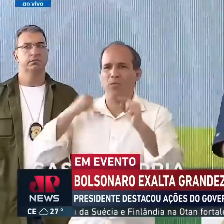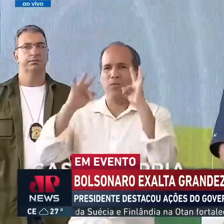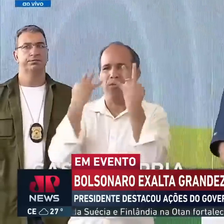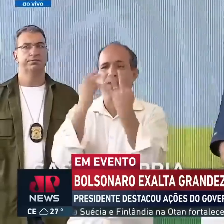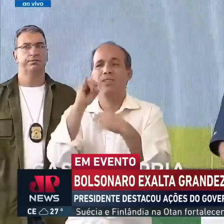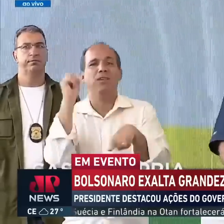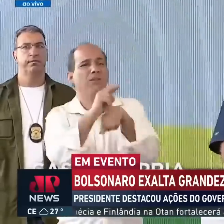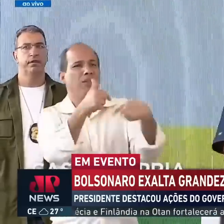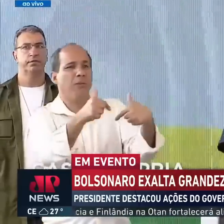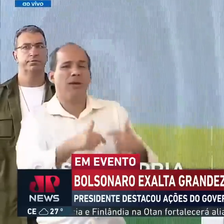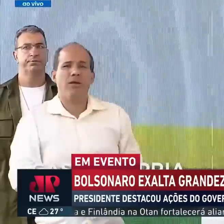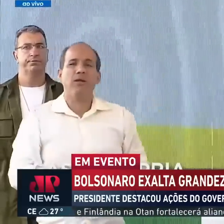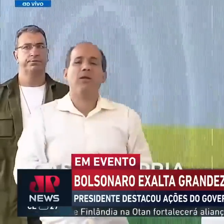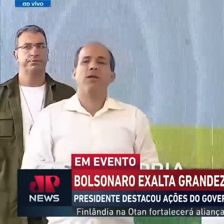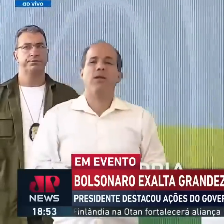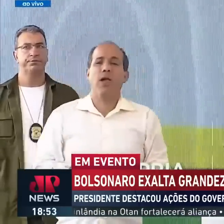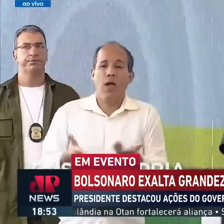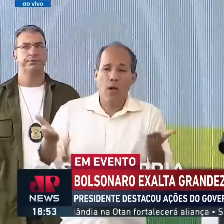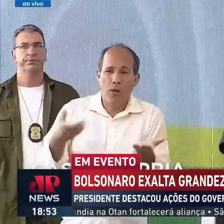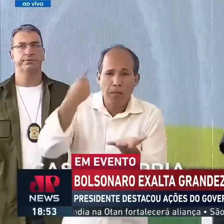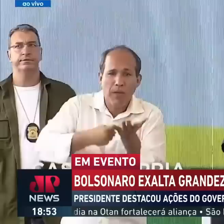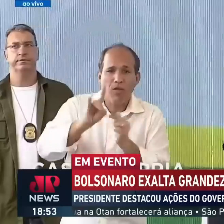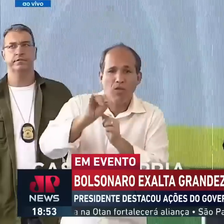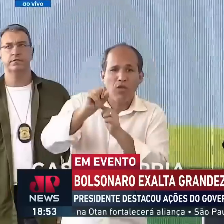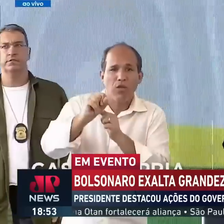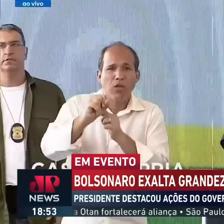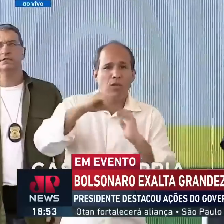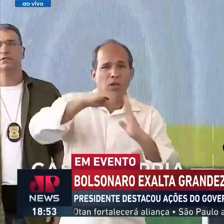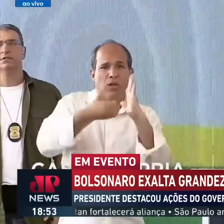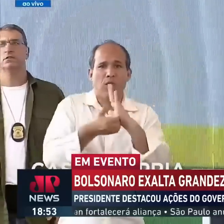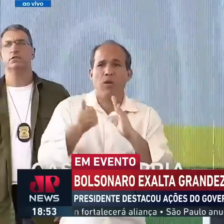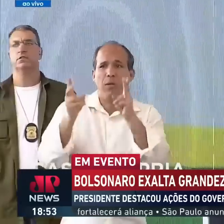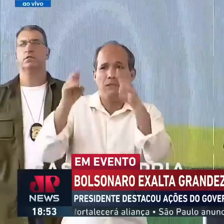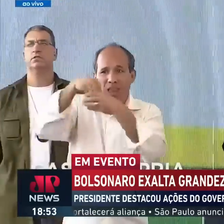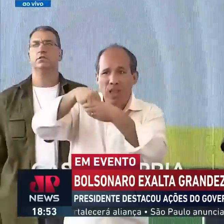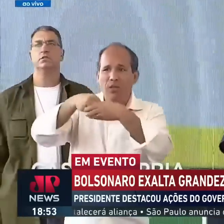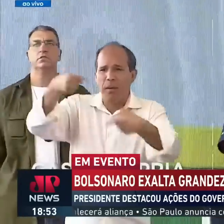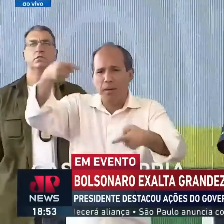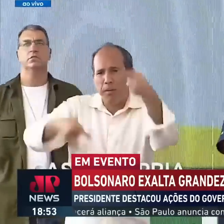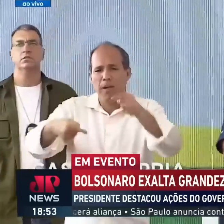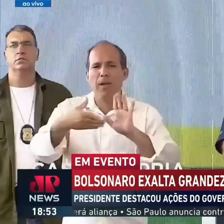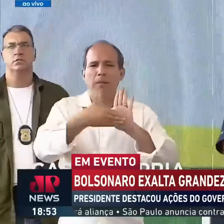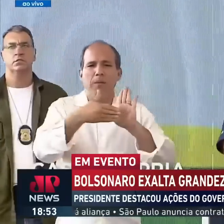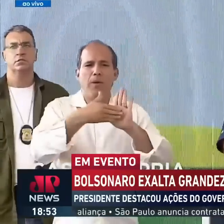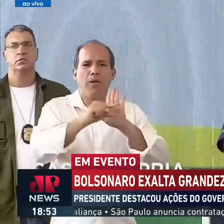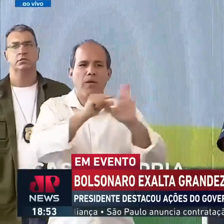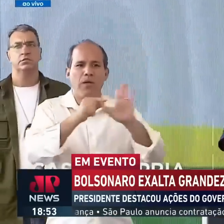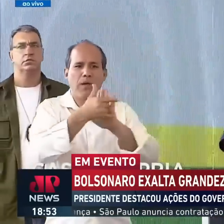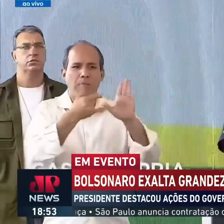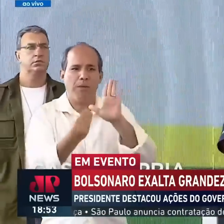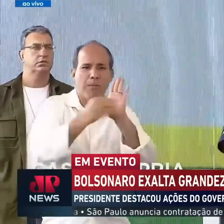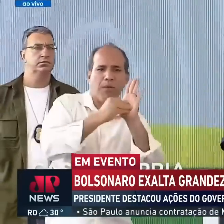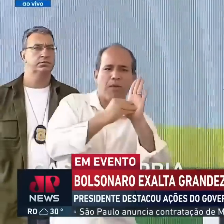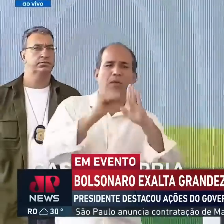família e no dia de hoje está cama e o Senado discutindo uma proposta de emenda à